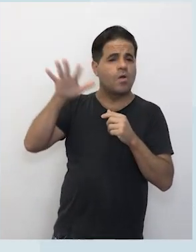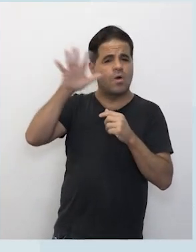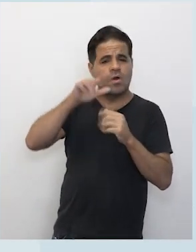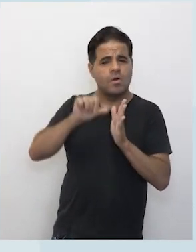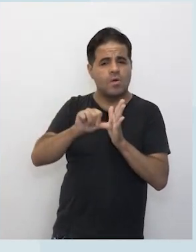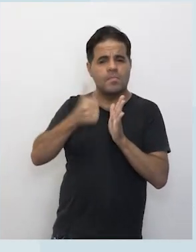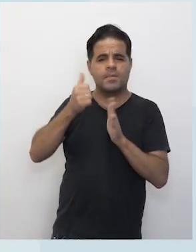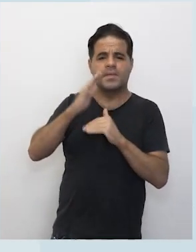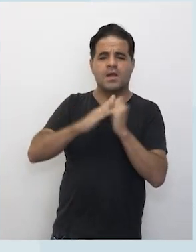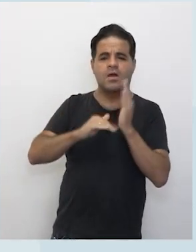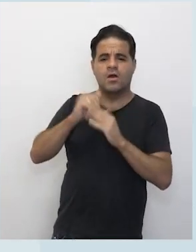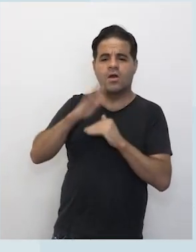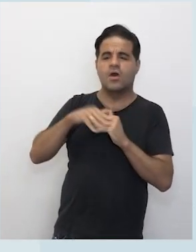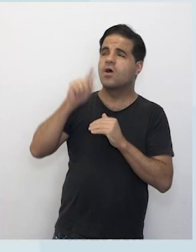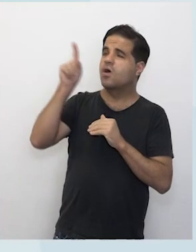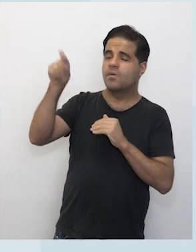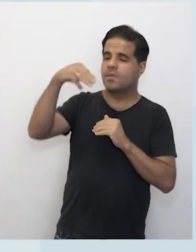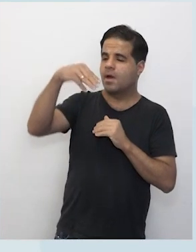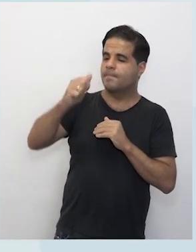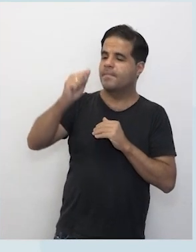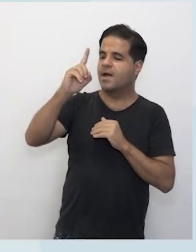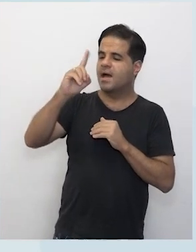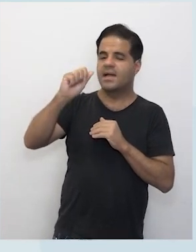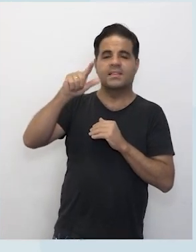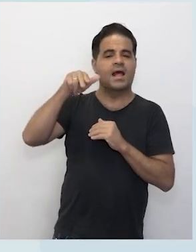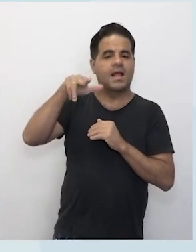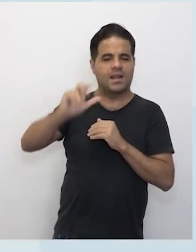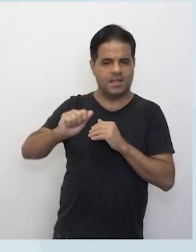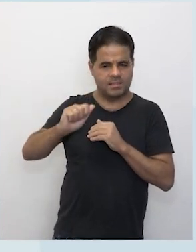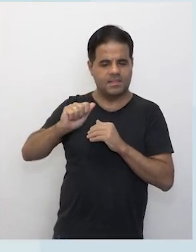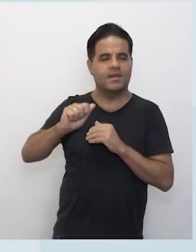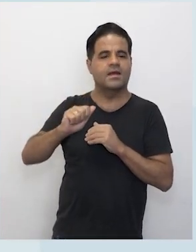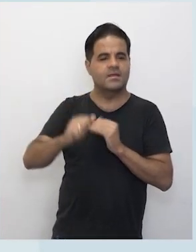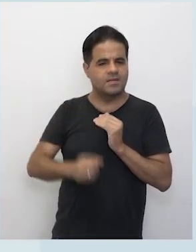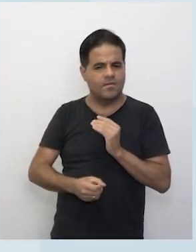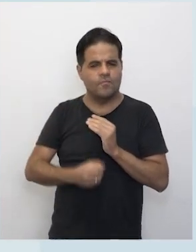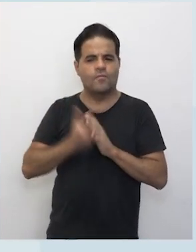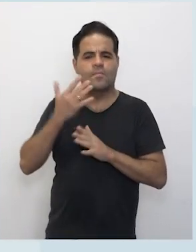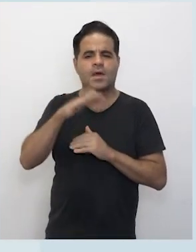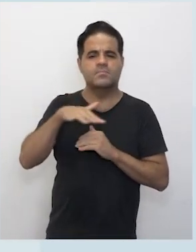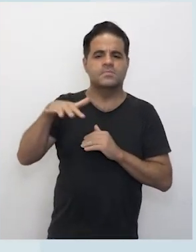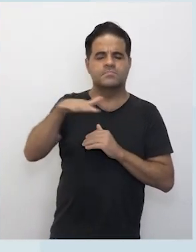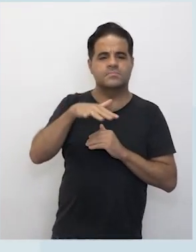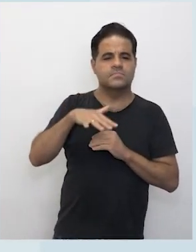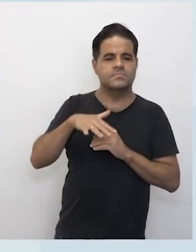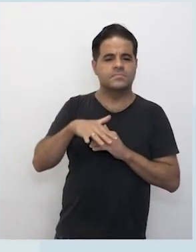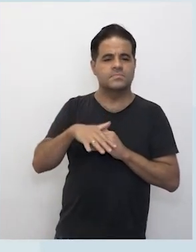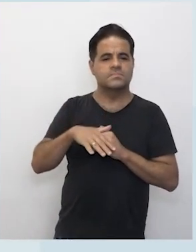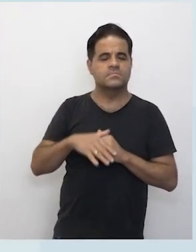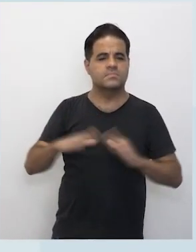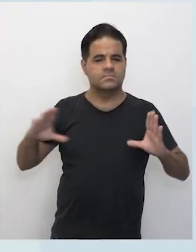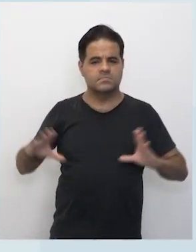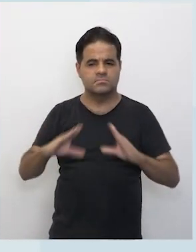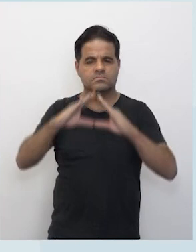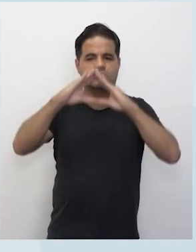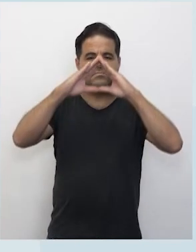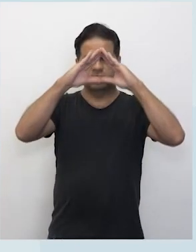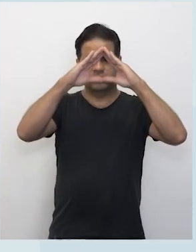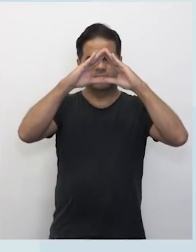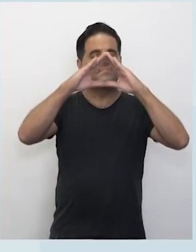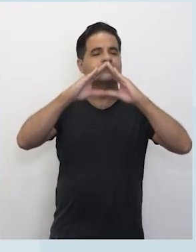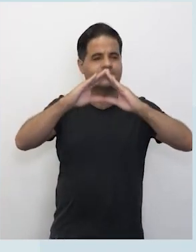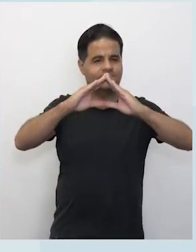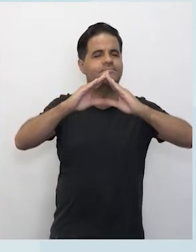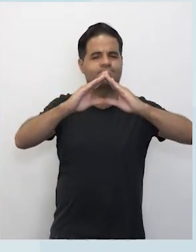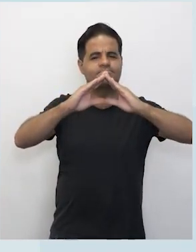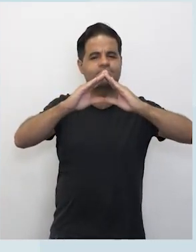primeira obra da Madalena Penitente, né? Vai formar uma espécie de triângulo a figura,